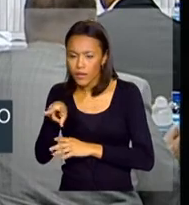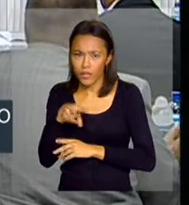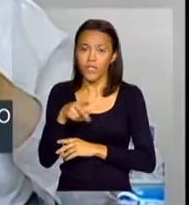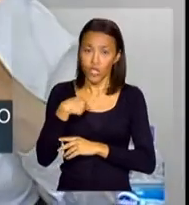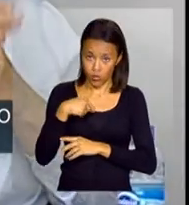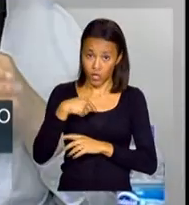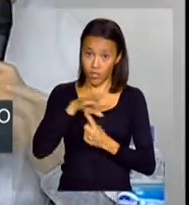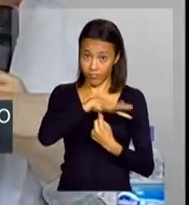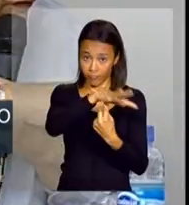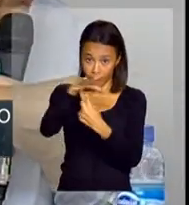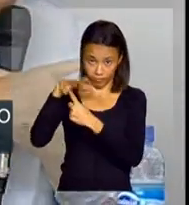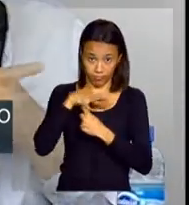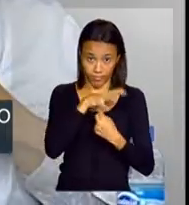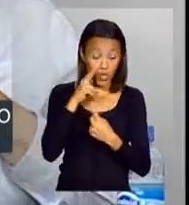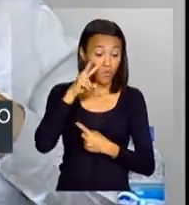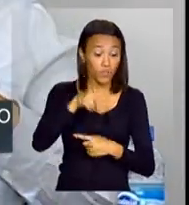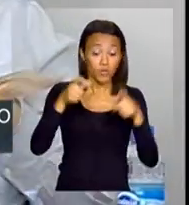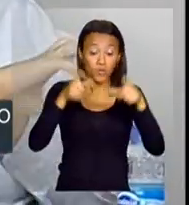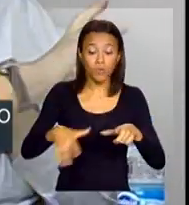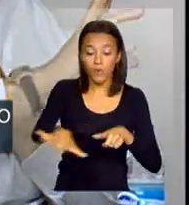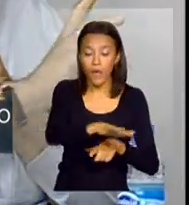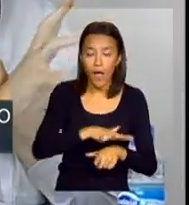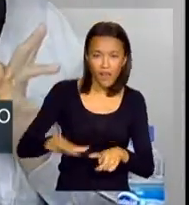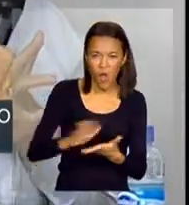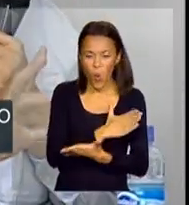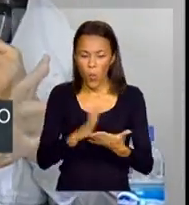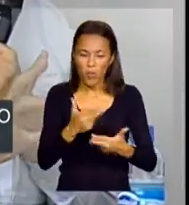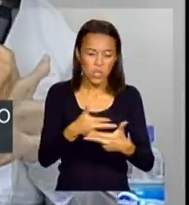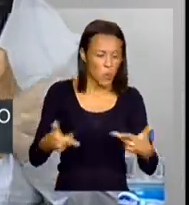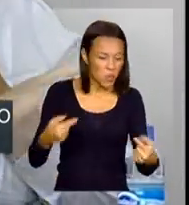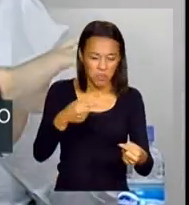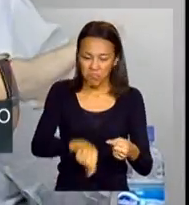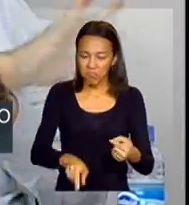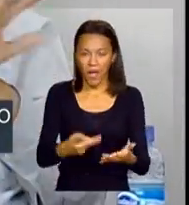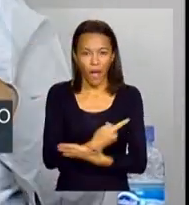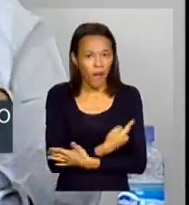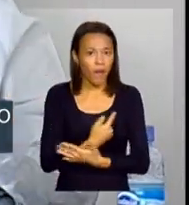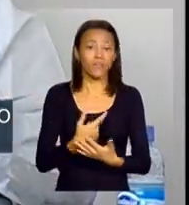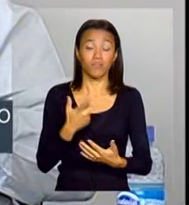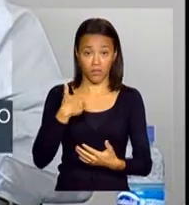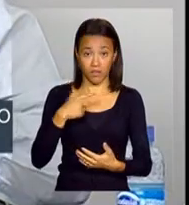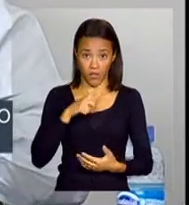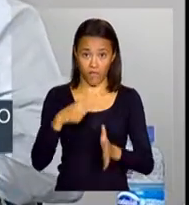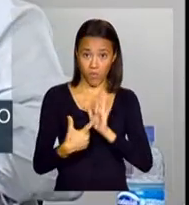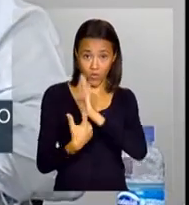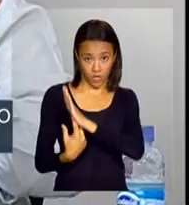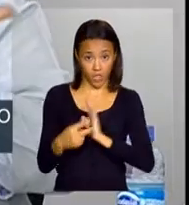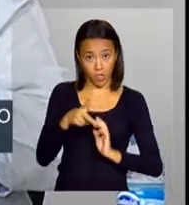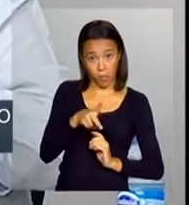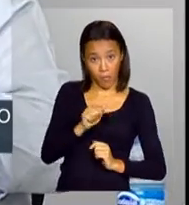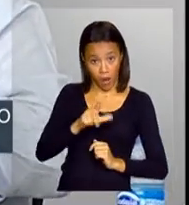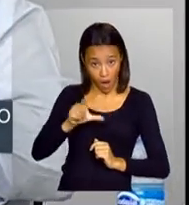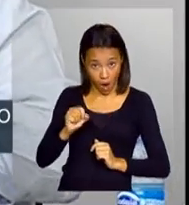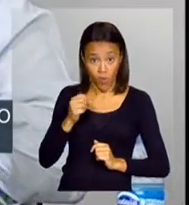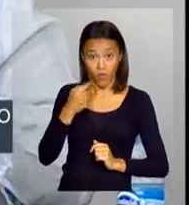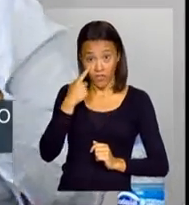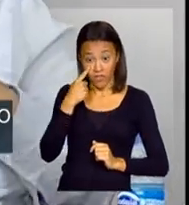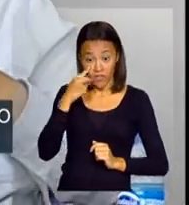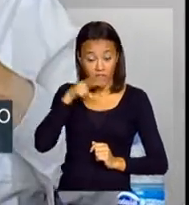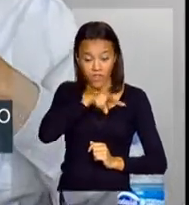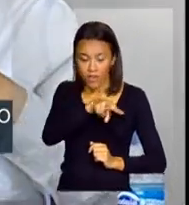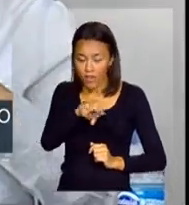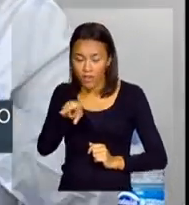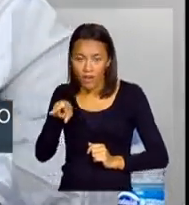de helicóptero, de avião nesse país, tenho visto as propriedades, algumas coisas não fazem sentido, estava mostrando aqui para o Paulo Adário, você olha no, na